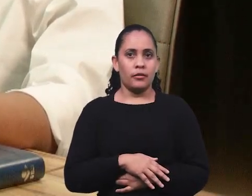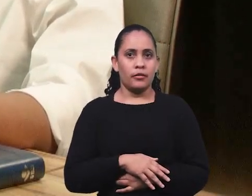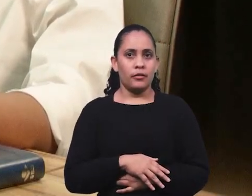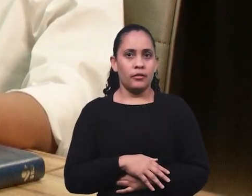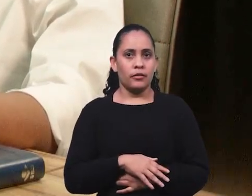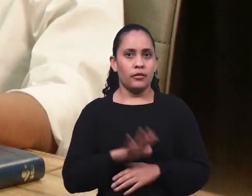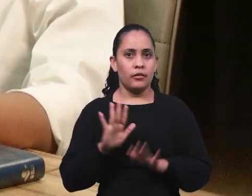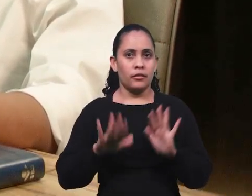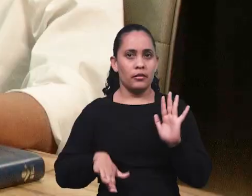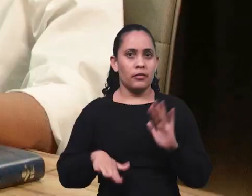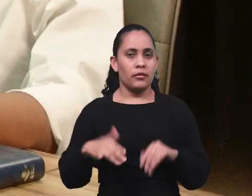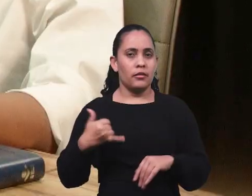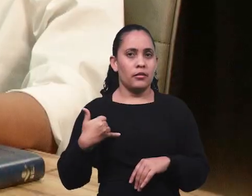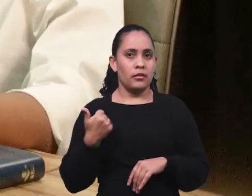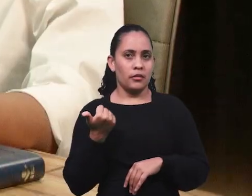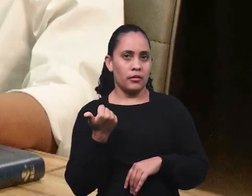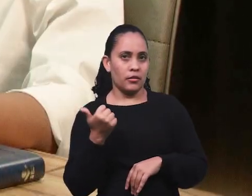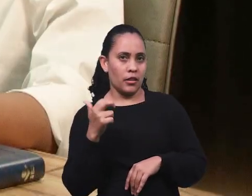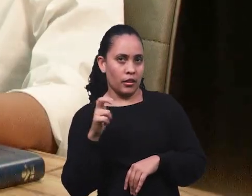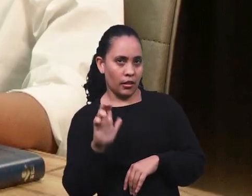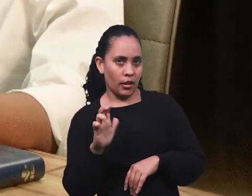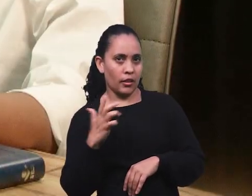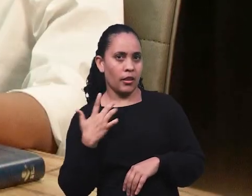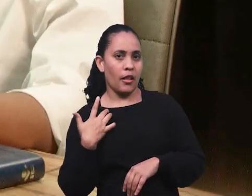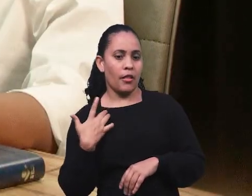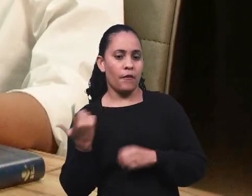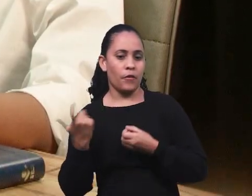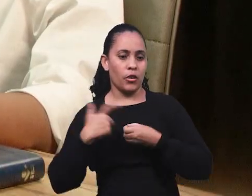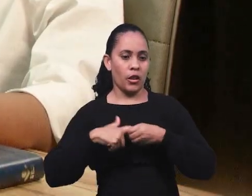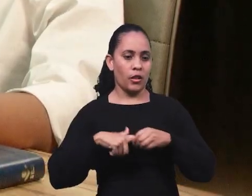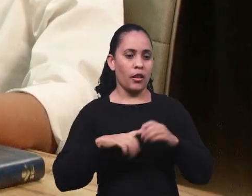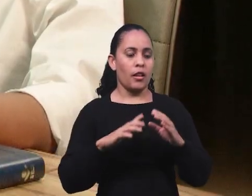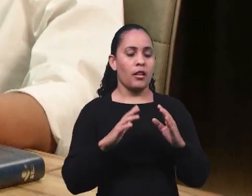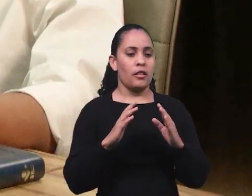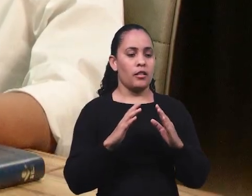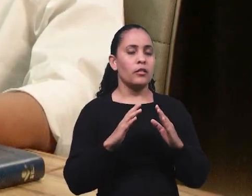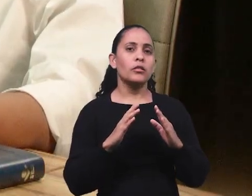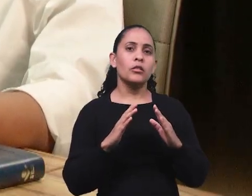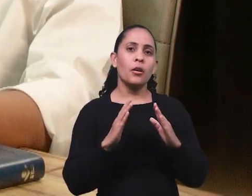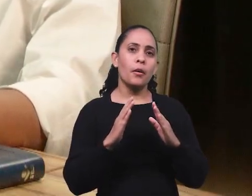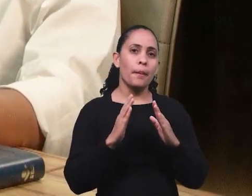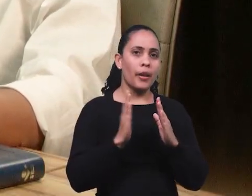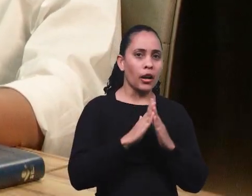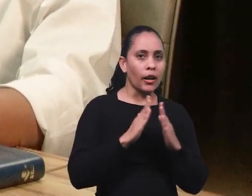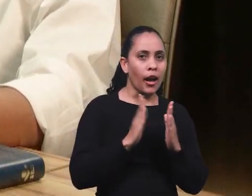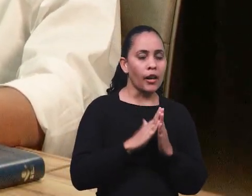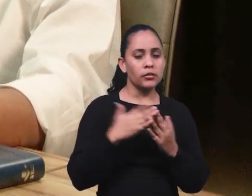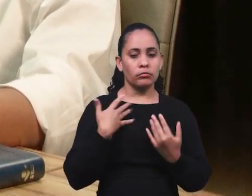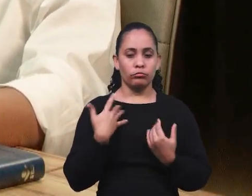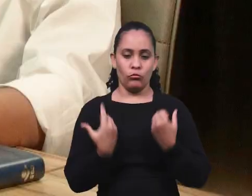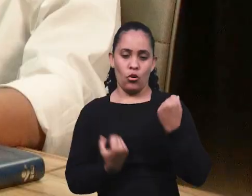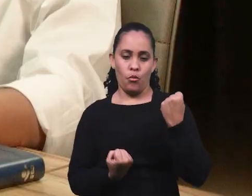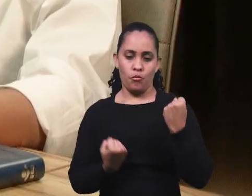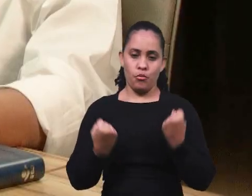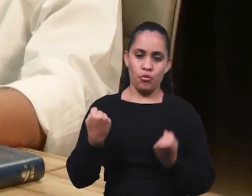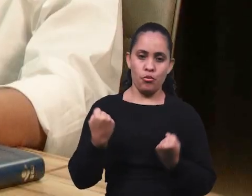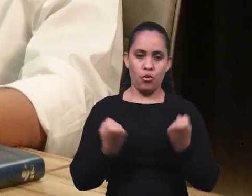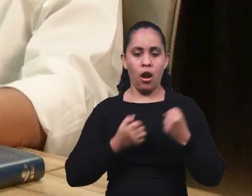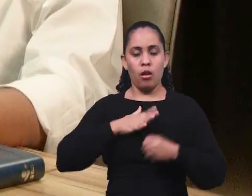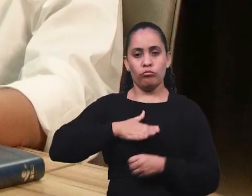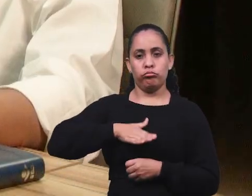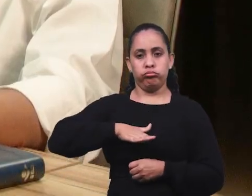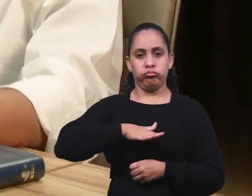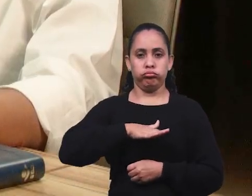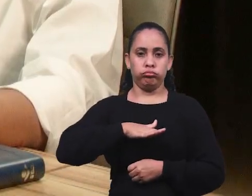uns 15 anos, e ela tava voltando com a família dela da igreja de carro e no trajeto